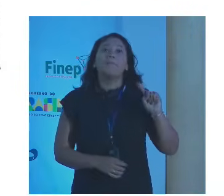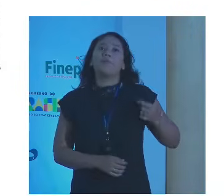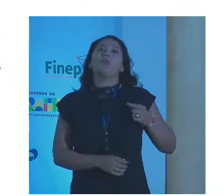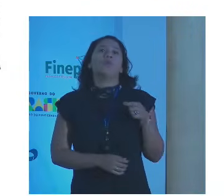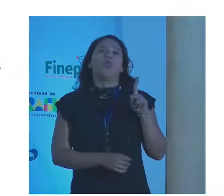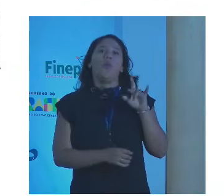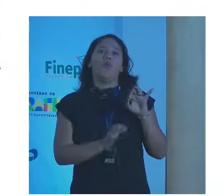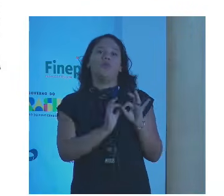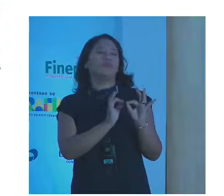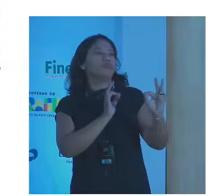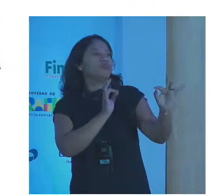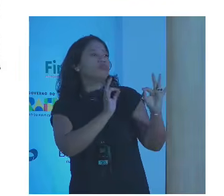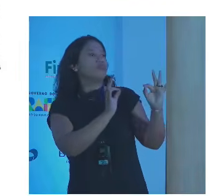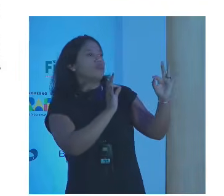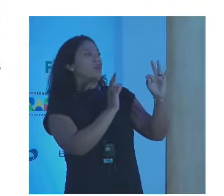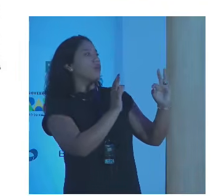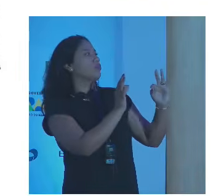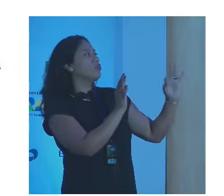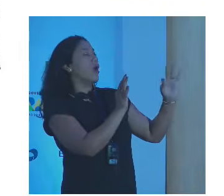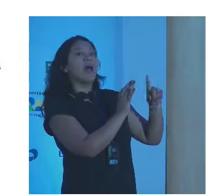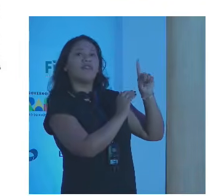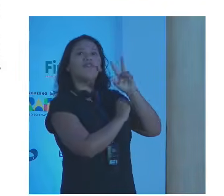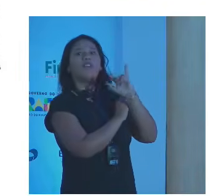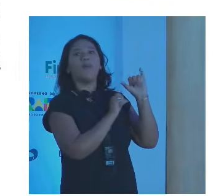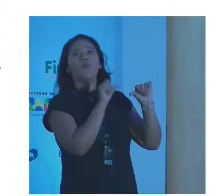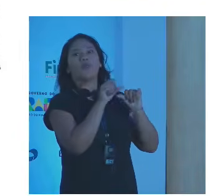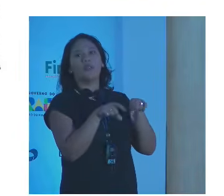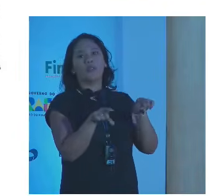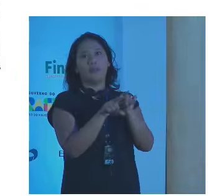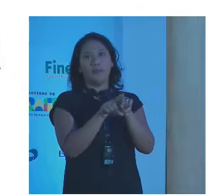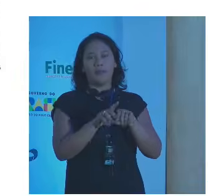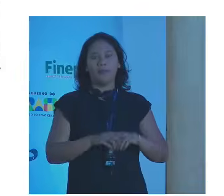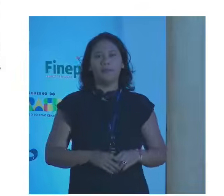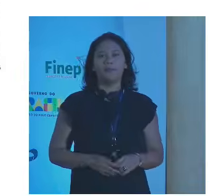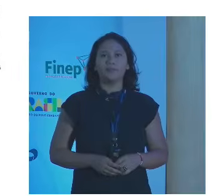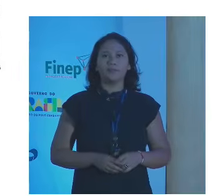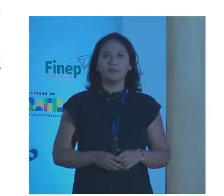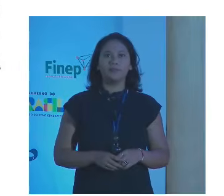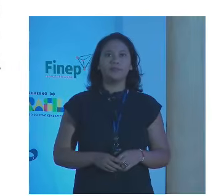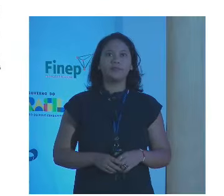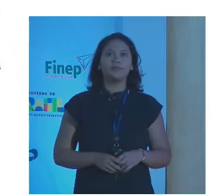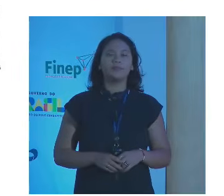com subida do nível do mar isso vai mudar também, né?